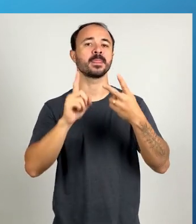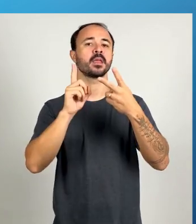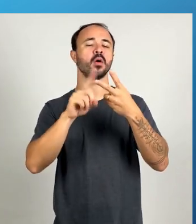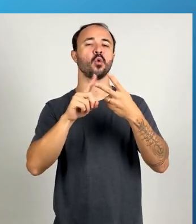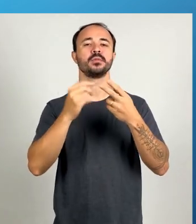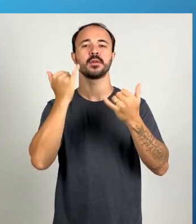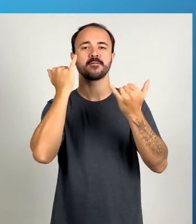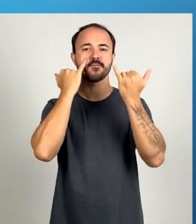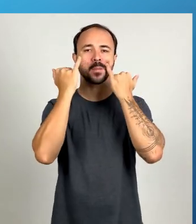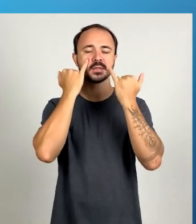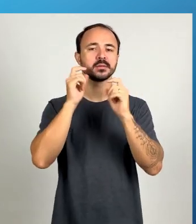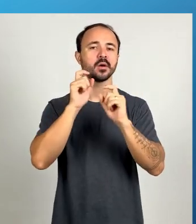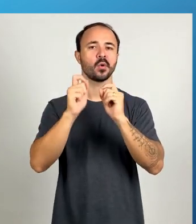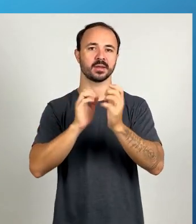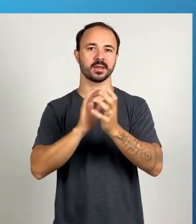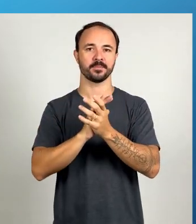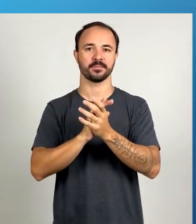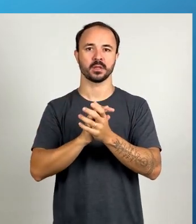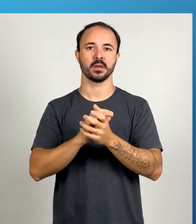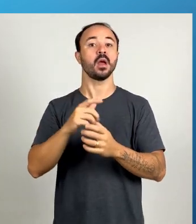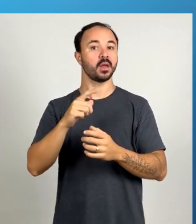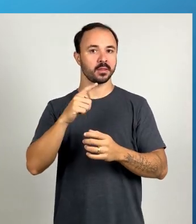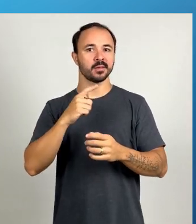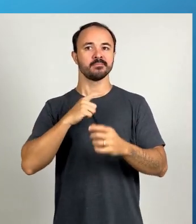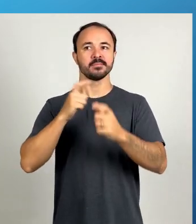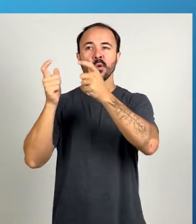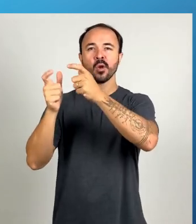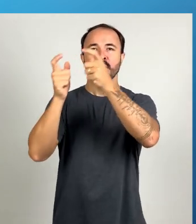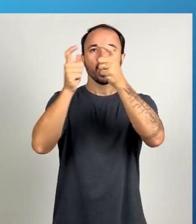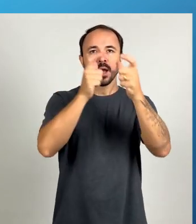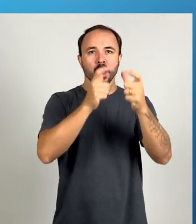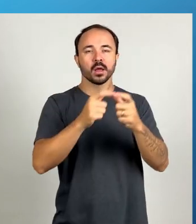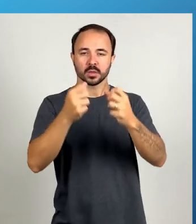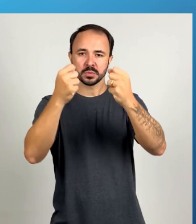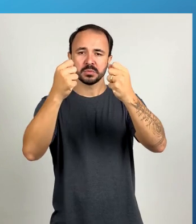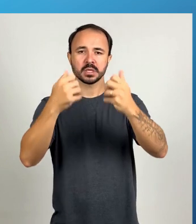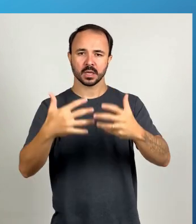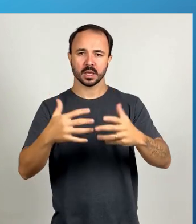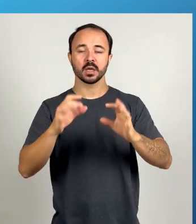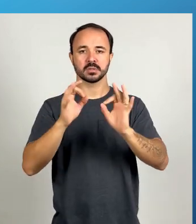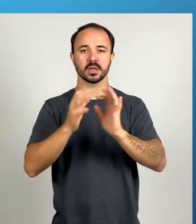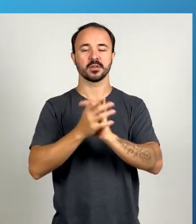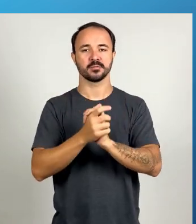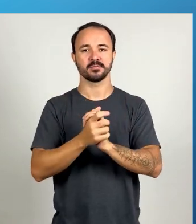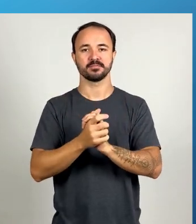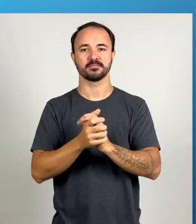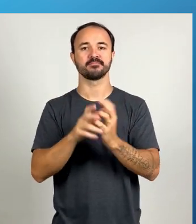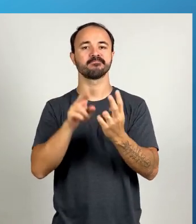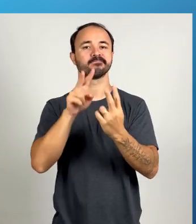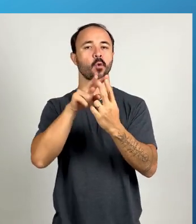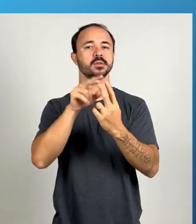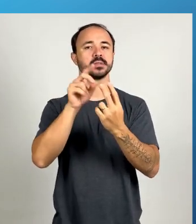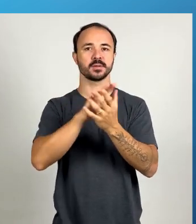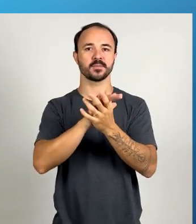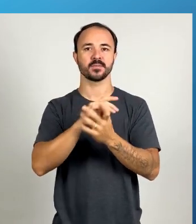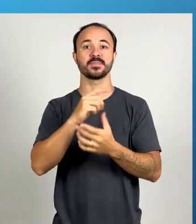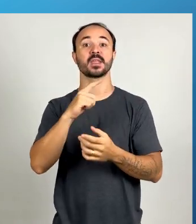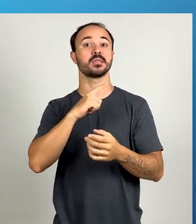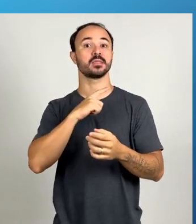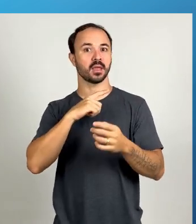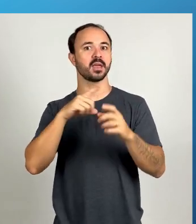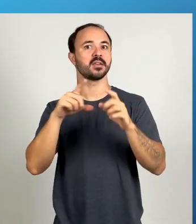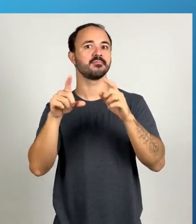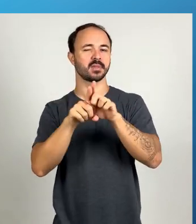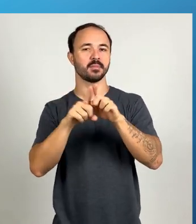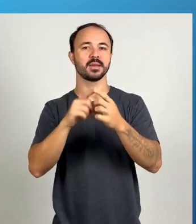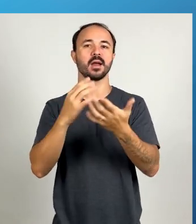prof. Nesses lugares que a prof acabou de te explicar, Equador e Greenwich, existem obviamente